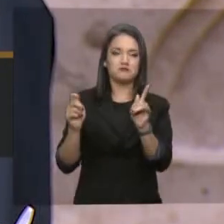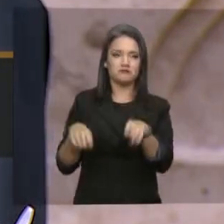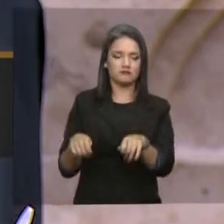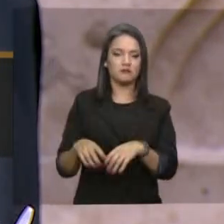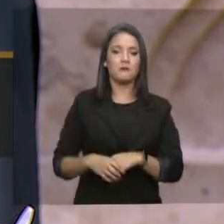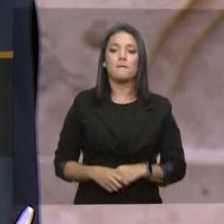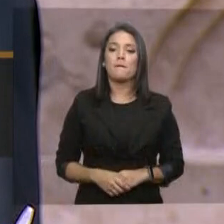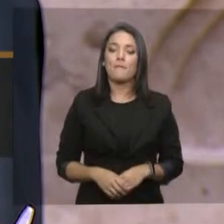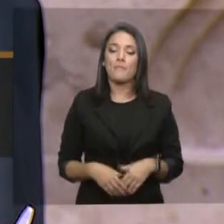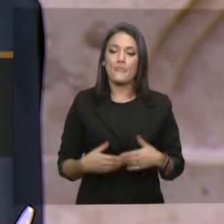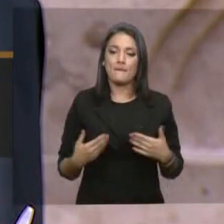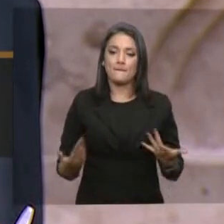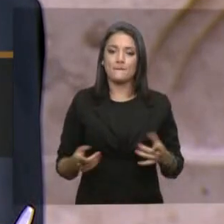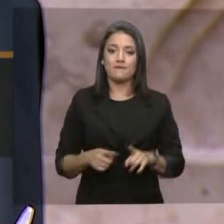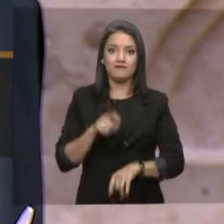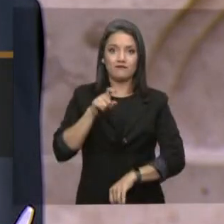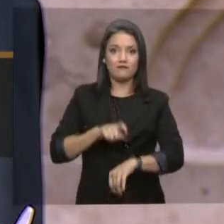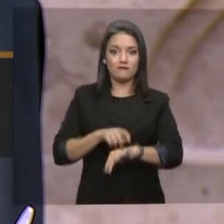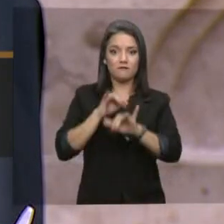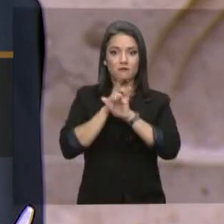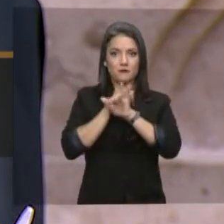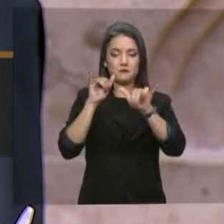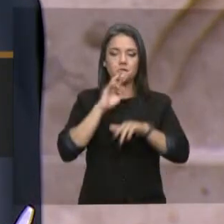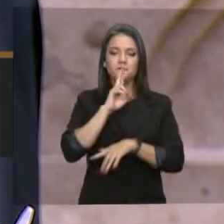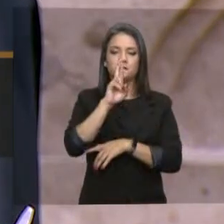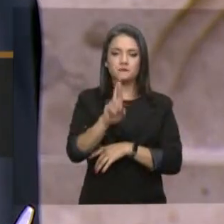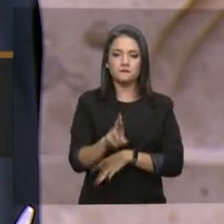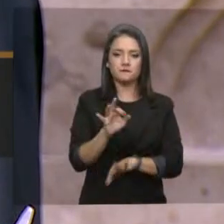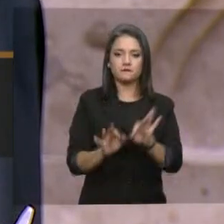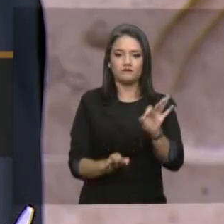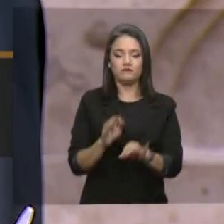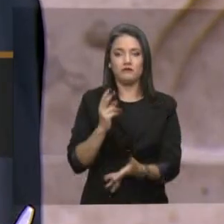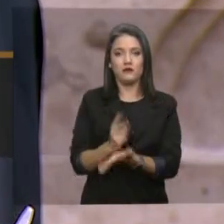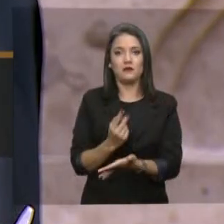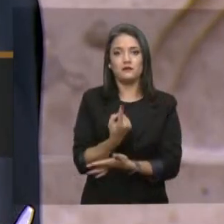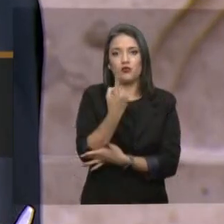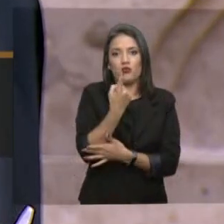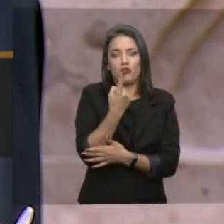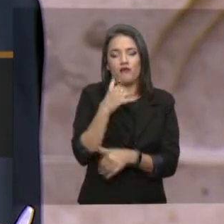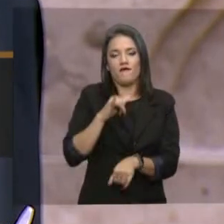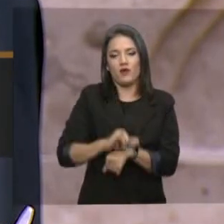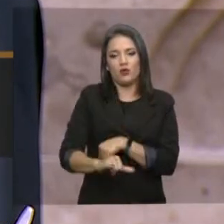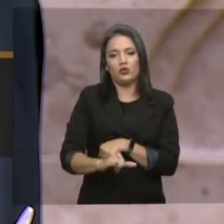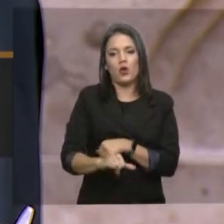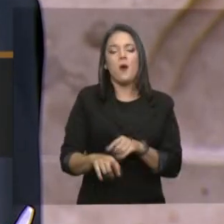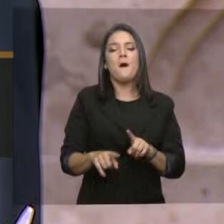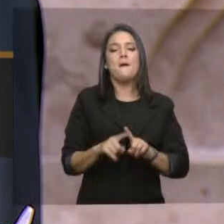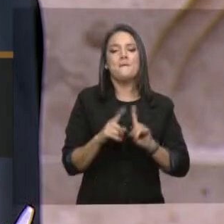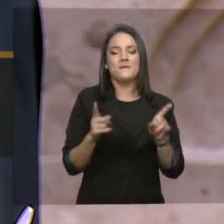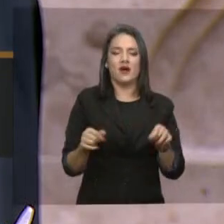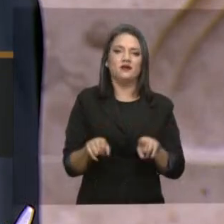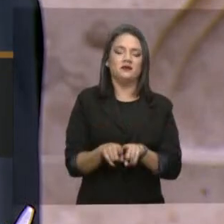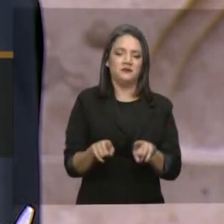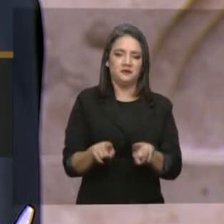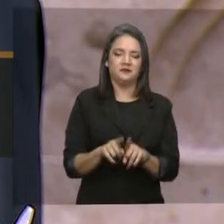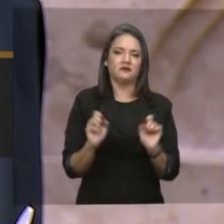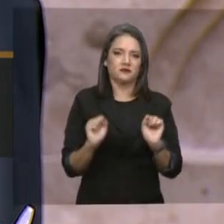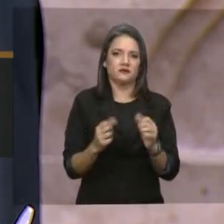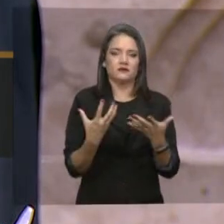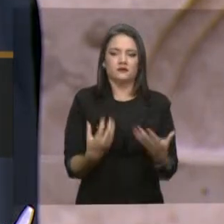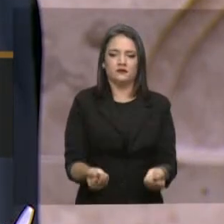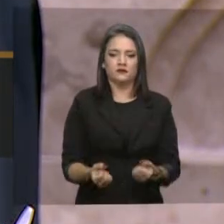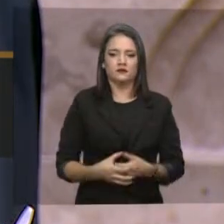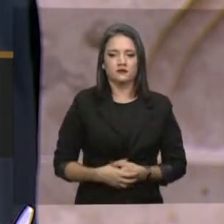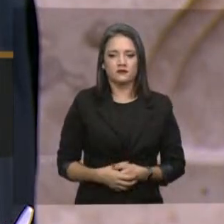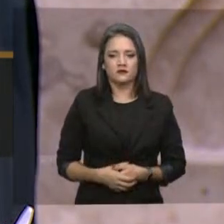E a imediata proclamação do resultado do julgamento, ainda que ausente um dos julgadores, é também a afirmação de sua jurisdição. Neste